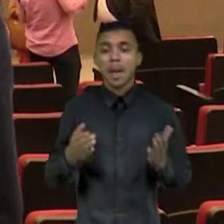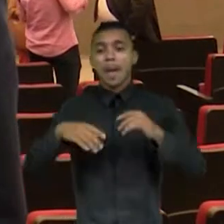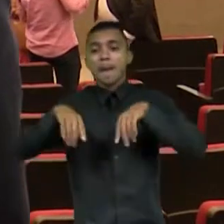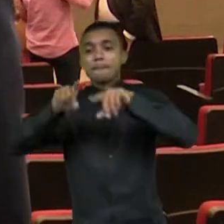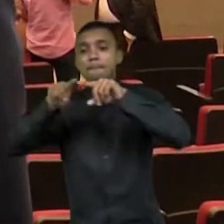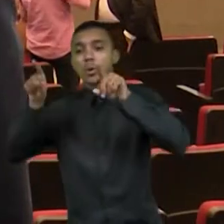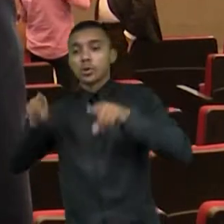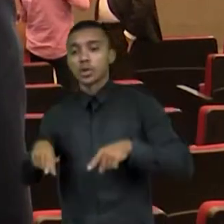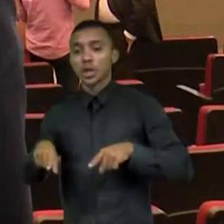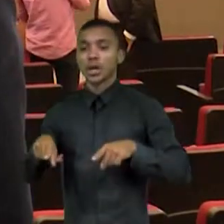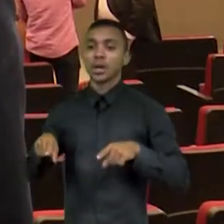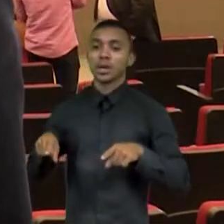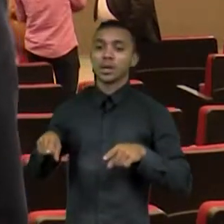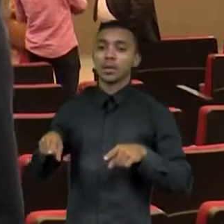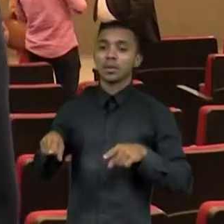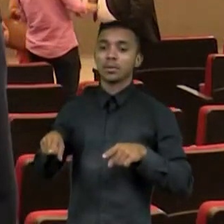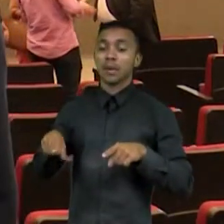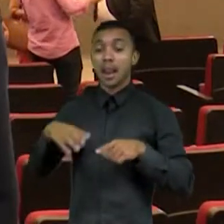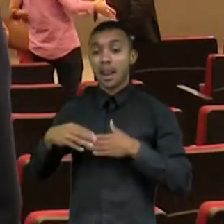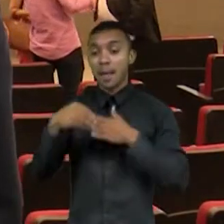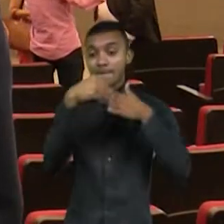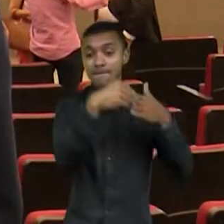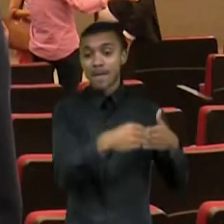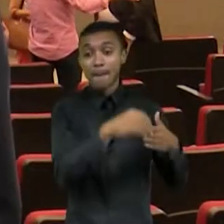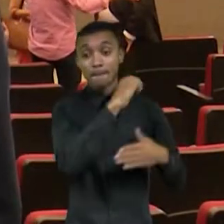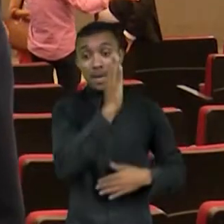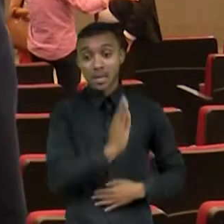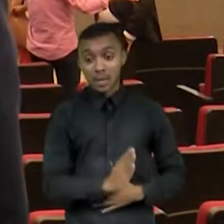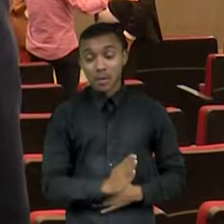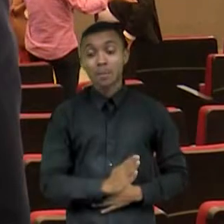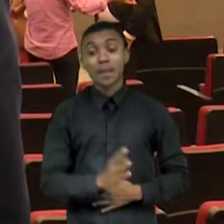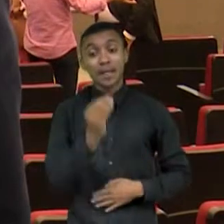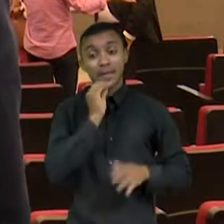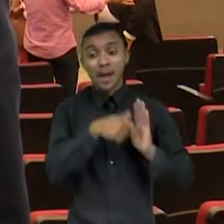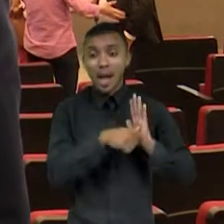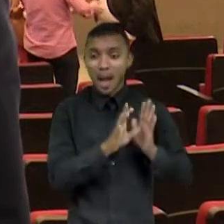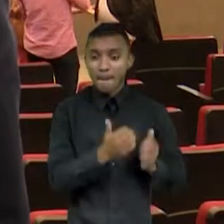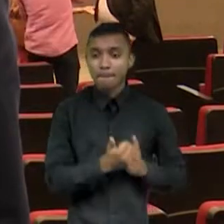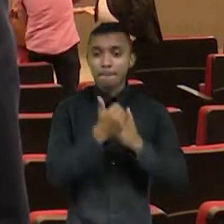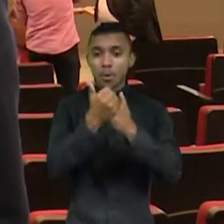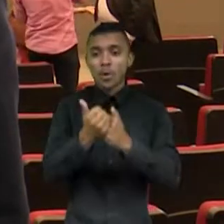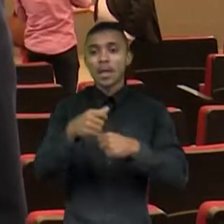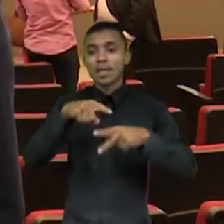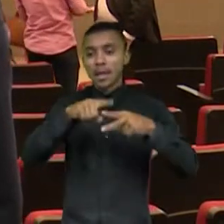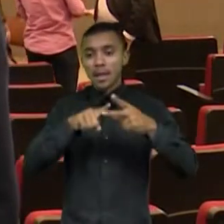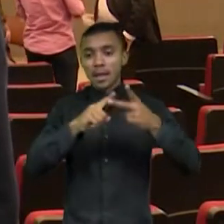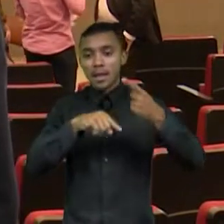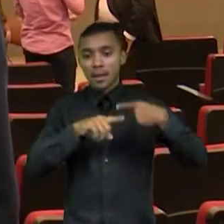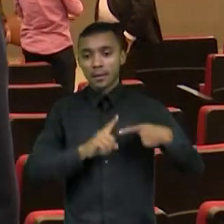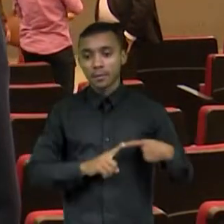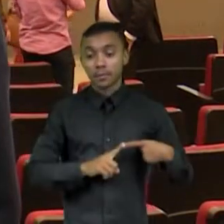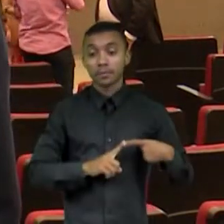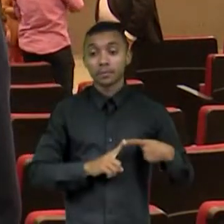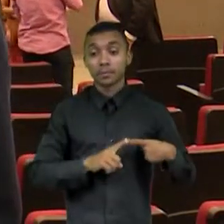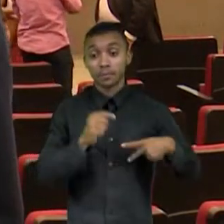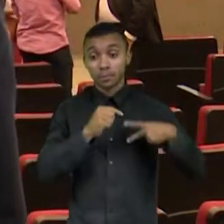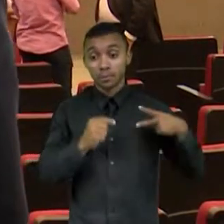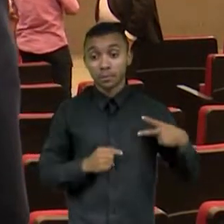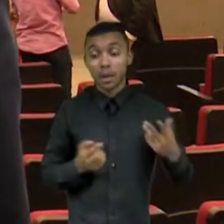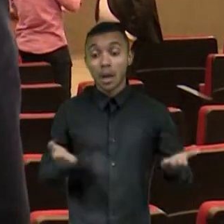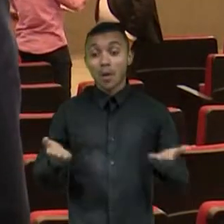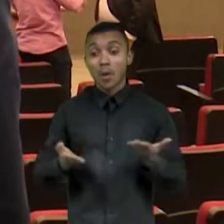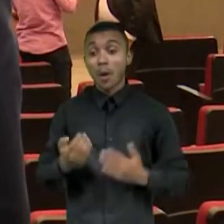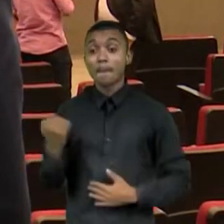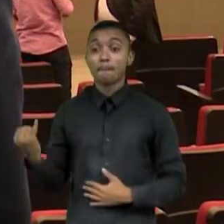um eventual Instituto Pasteur do Brasil deve apoiar-se em duas plataformas. E, portanto, este momento é essencial para